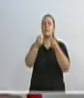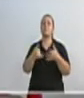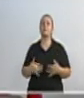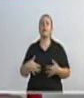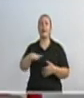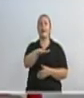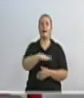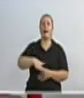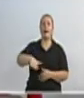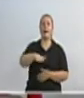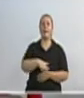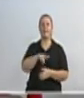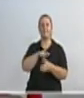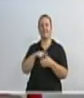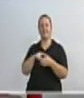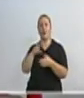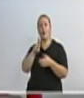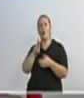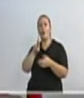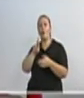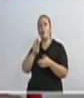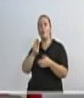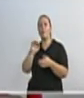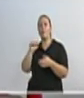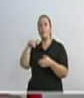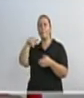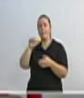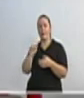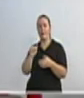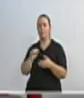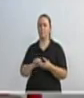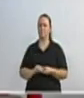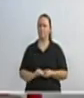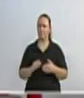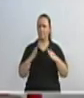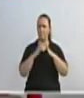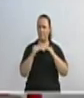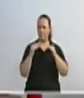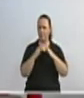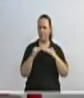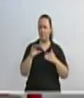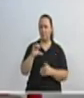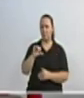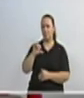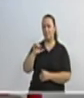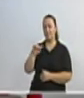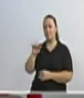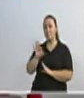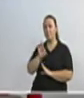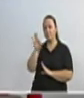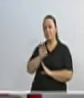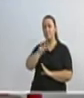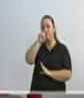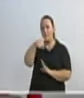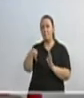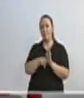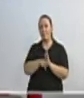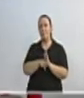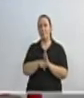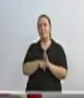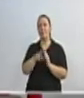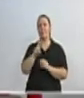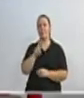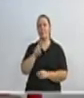ele não sabia qual era a área urbana de Brusque. E Brusque tem uma área urbana de 97% do seu município. Então, nós não